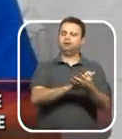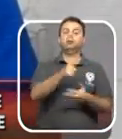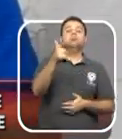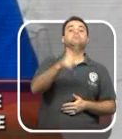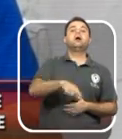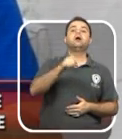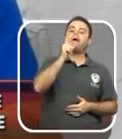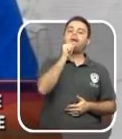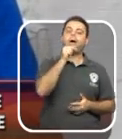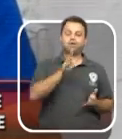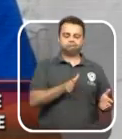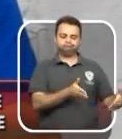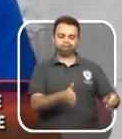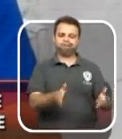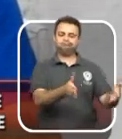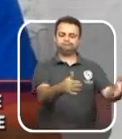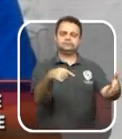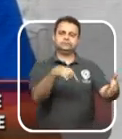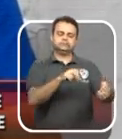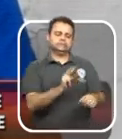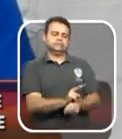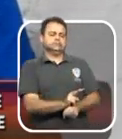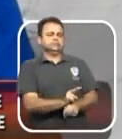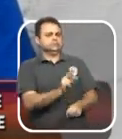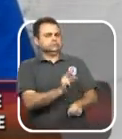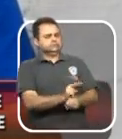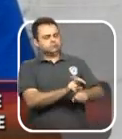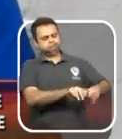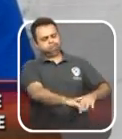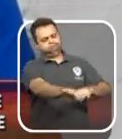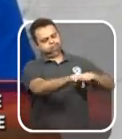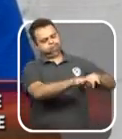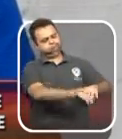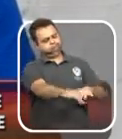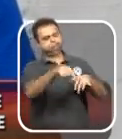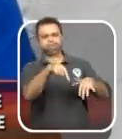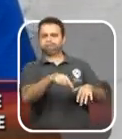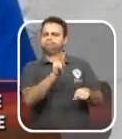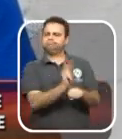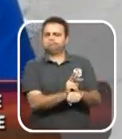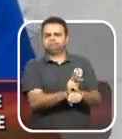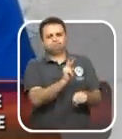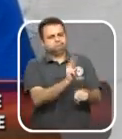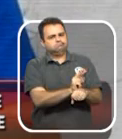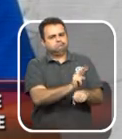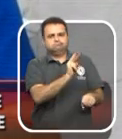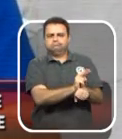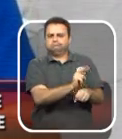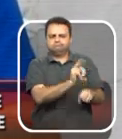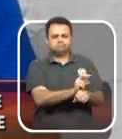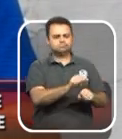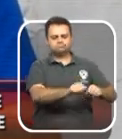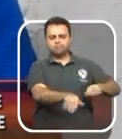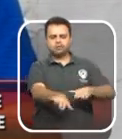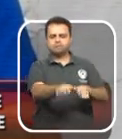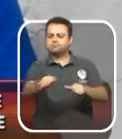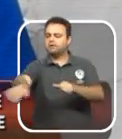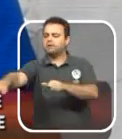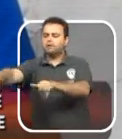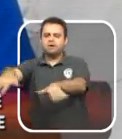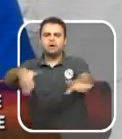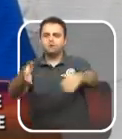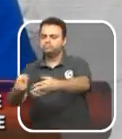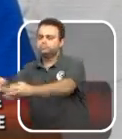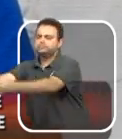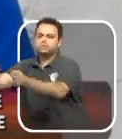entidades, cobrando o Executivo também, que tomou providências, importante registrar, houve feito aceros, situações